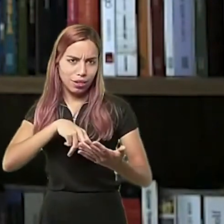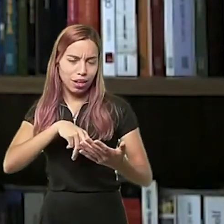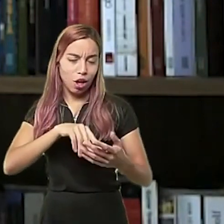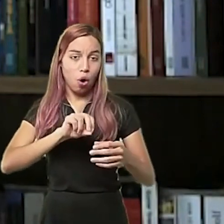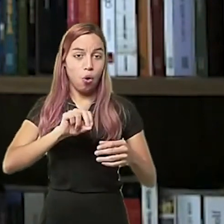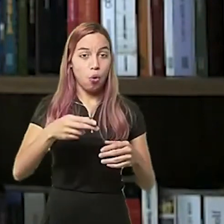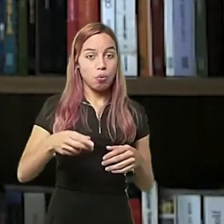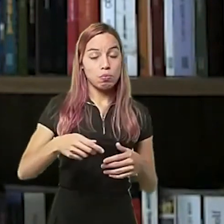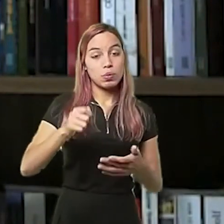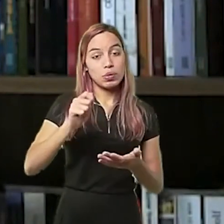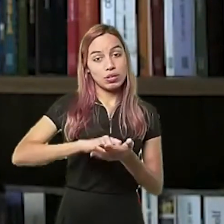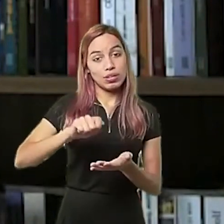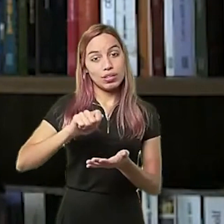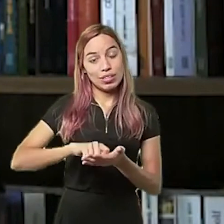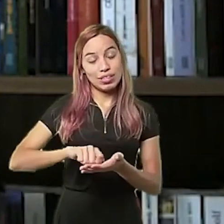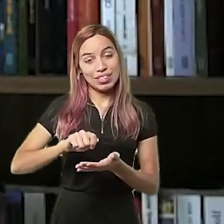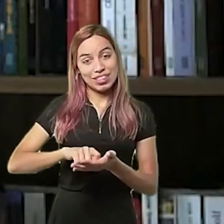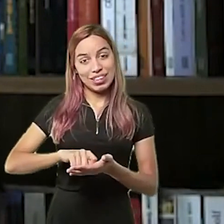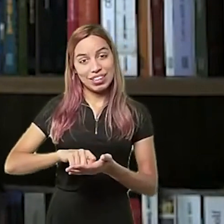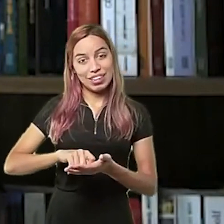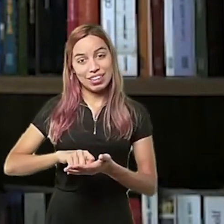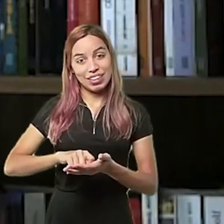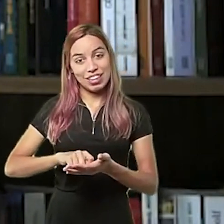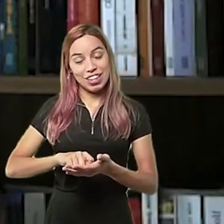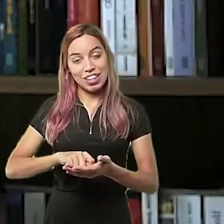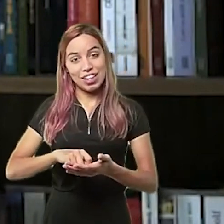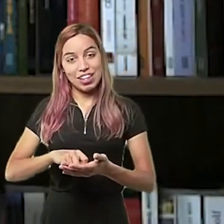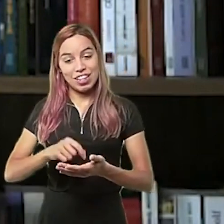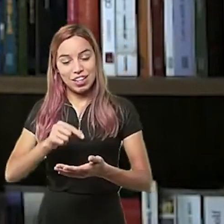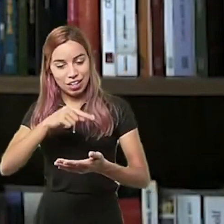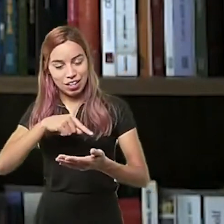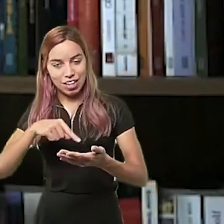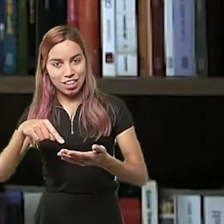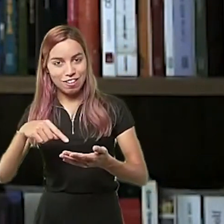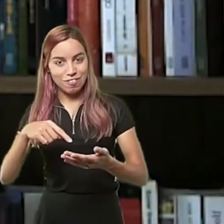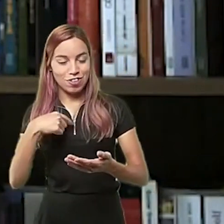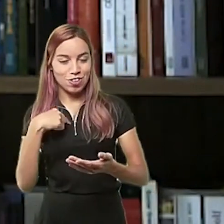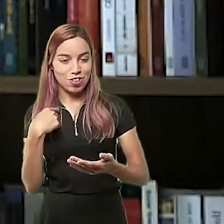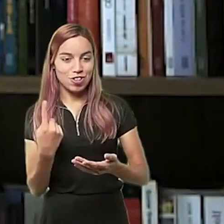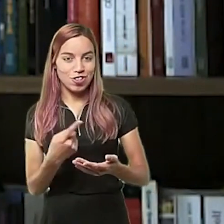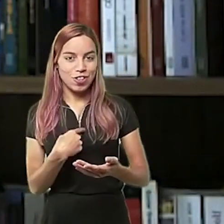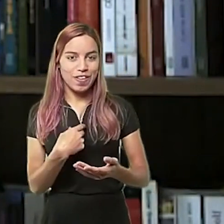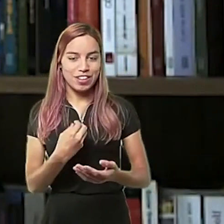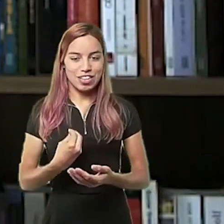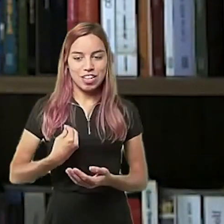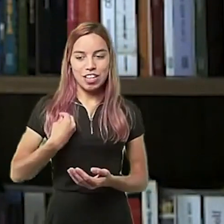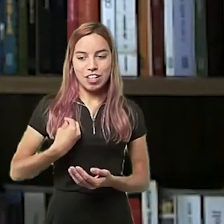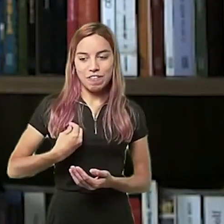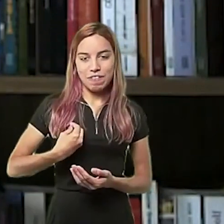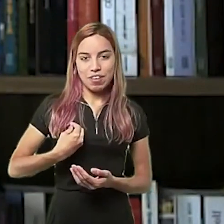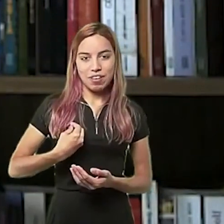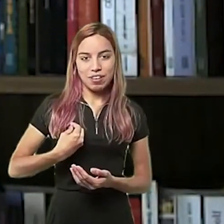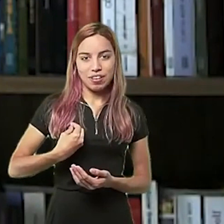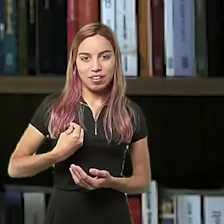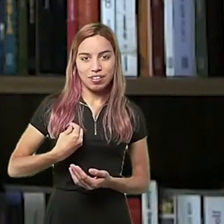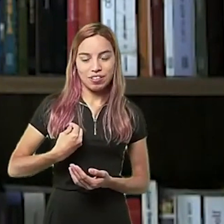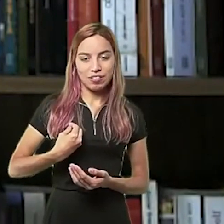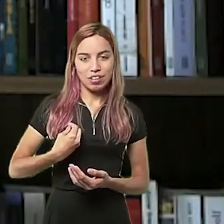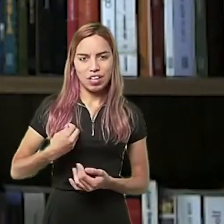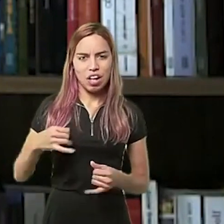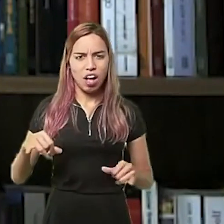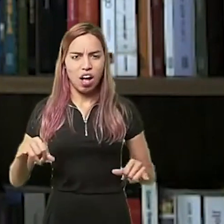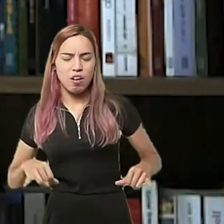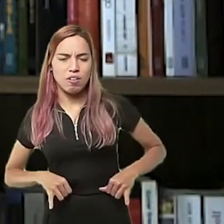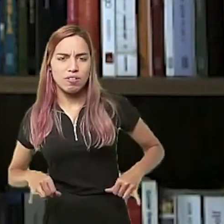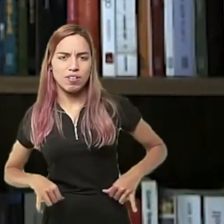de outra, vivemos as aflições, né? A vida das personagens. E como leitor,